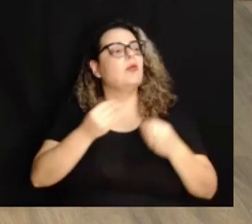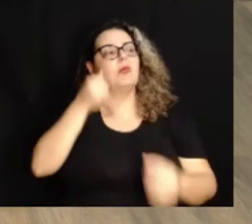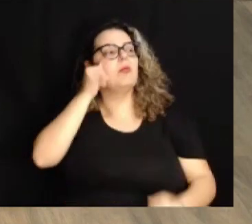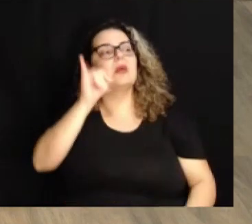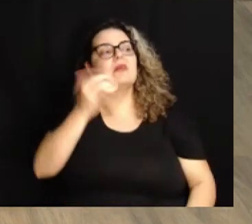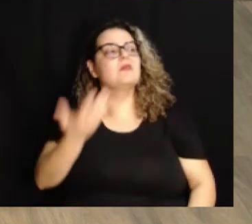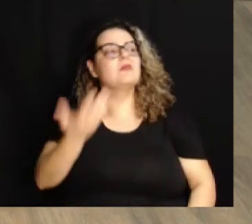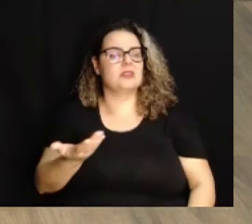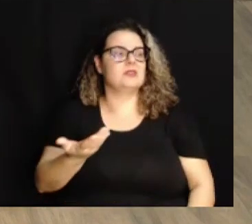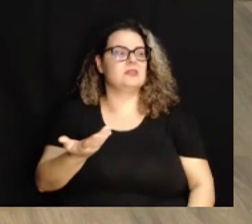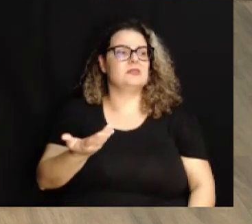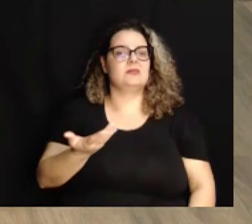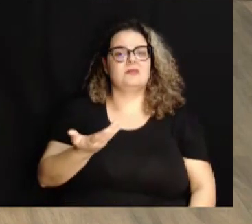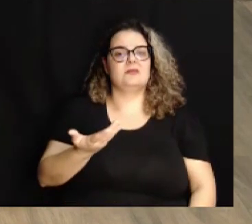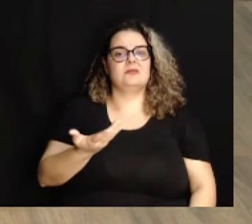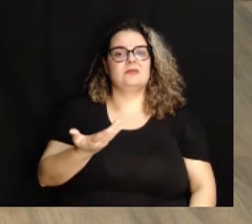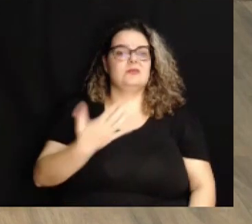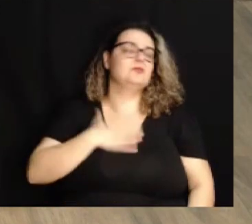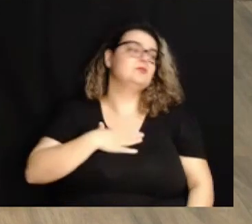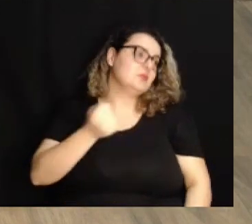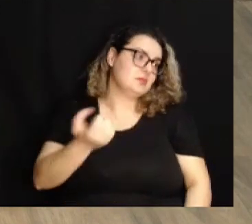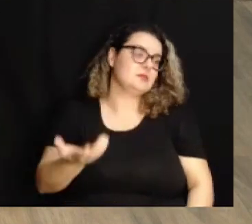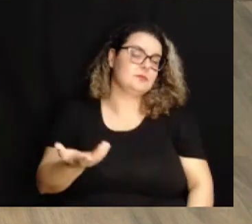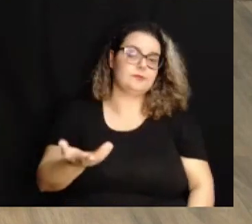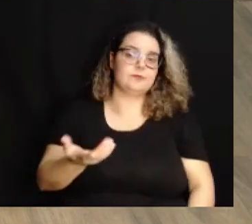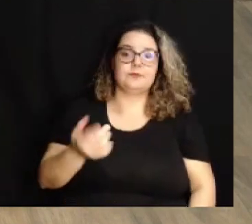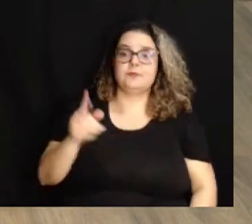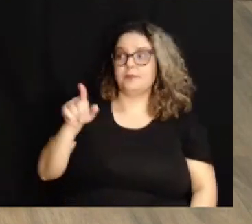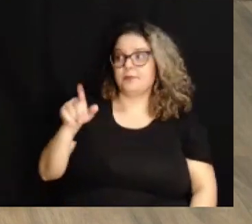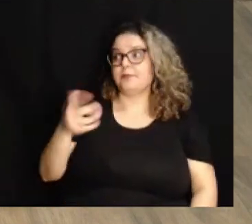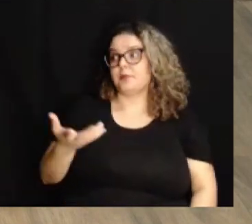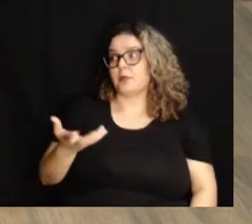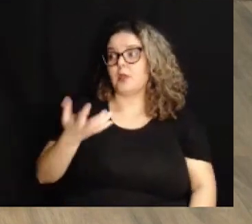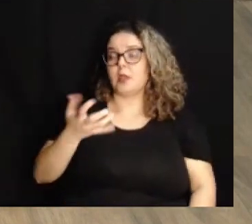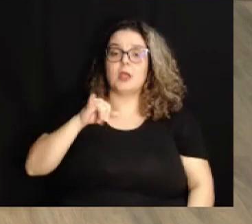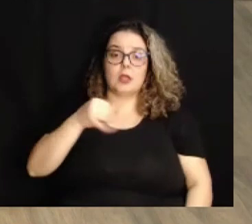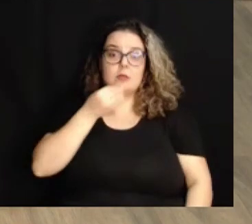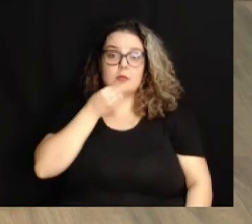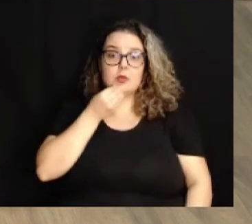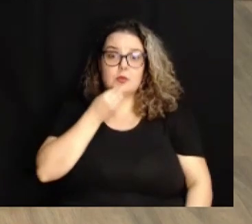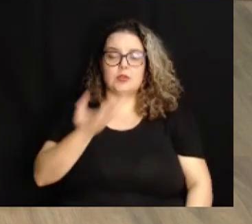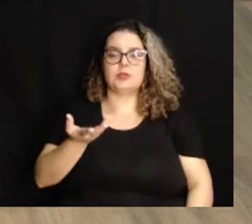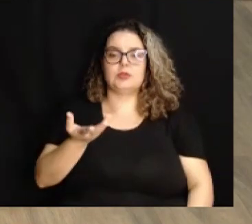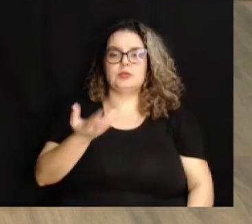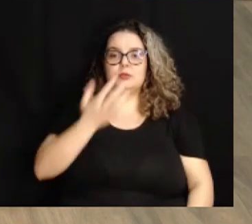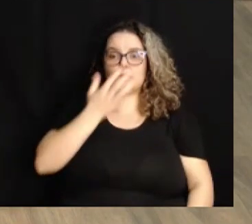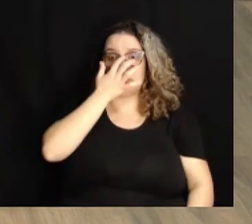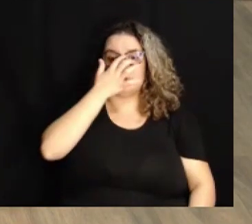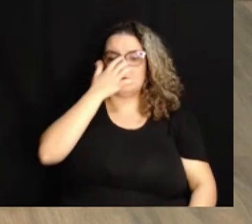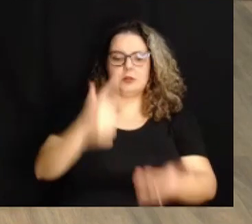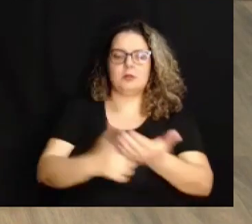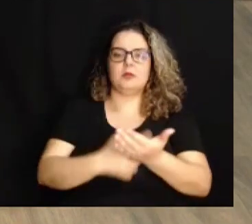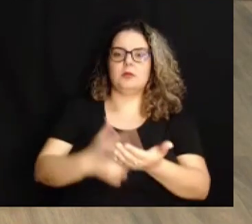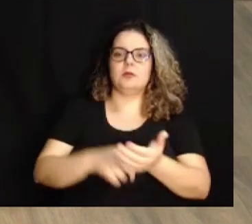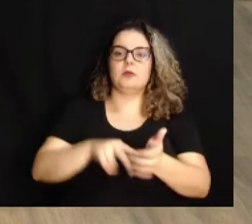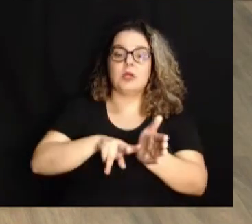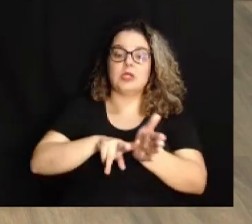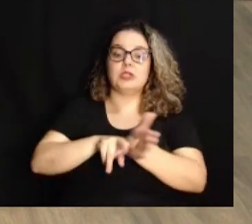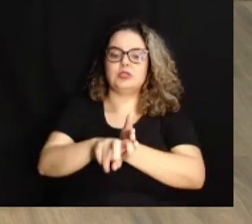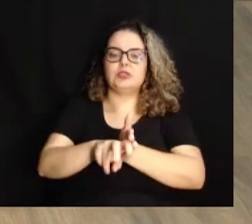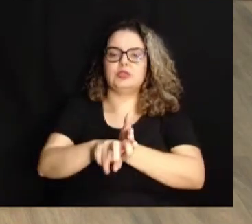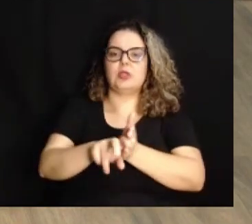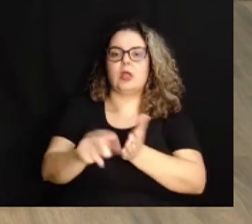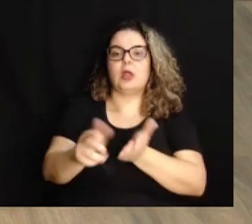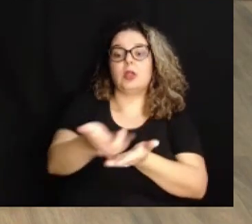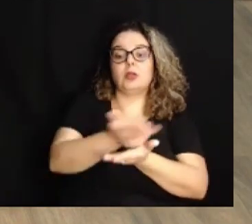prevenir o suicídio? Eu queria até aproveitar a oportunidade. Tem um livro chamado Diagnóstico do Desenho, que é de um analista